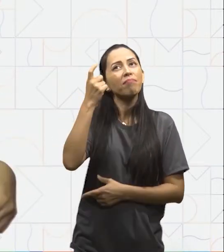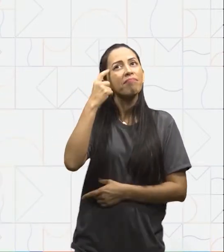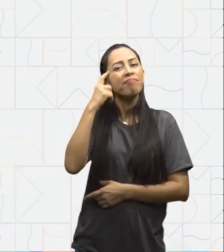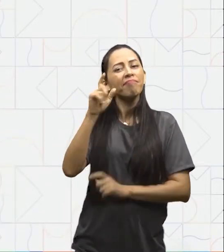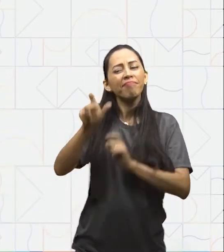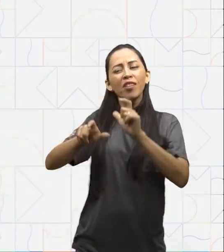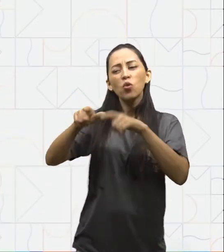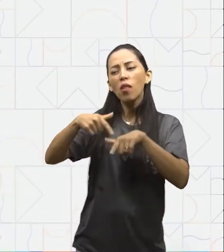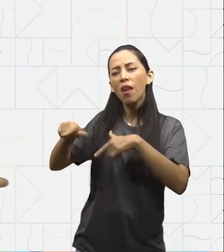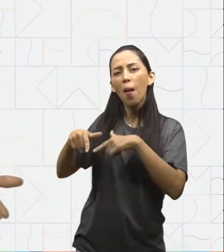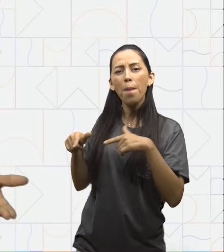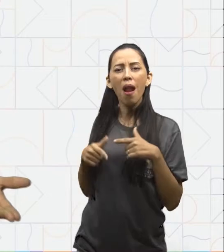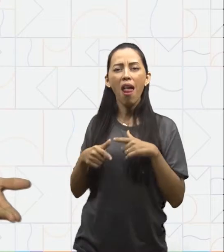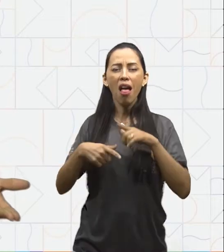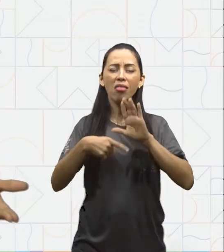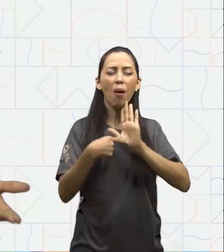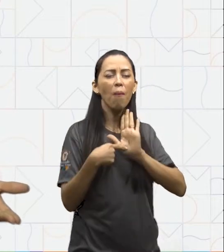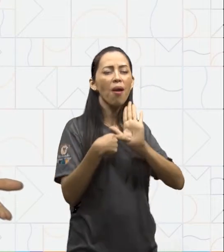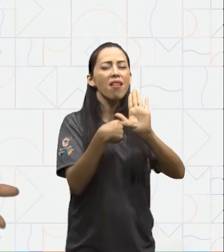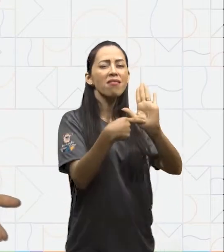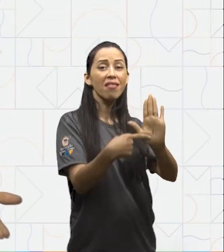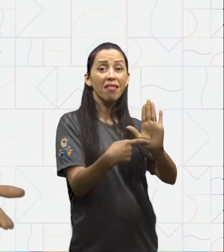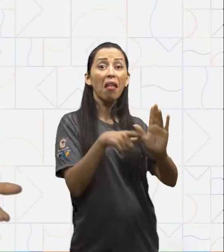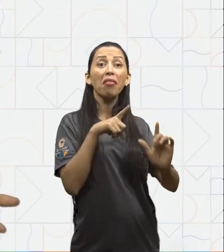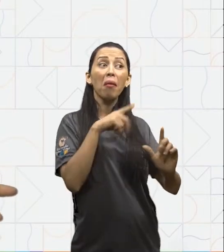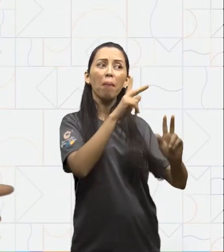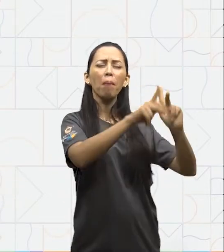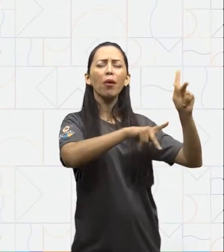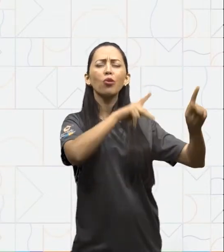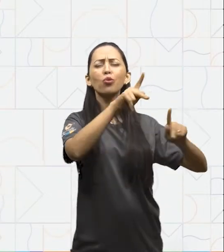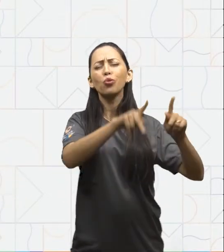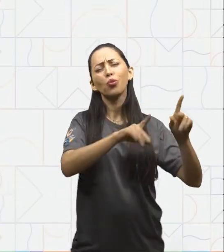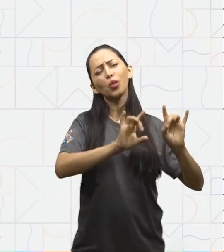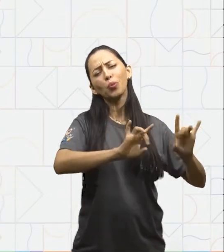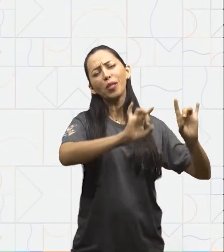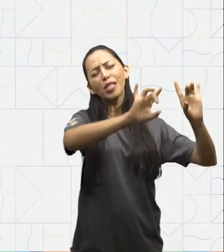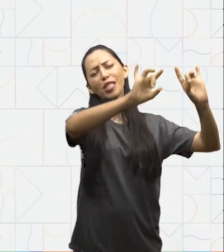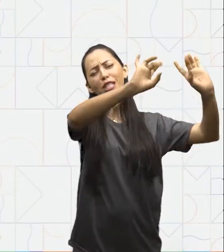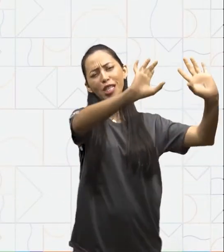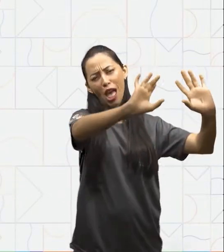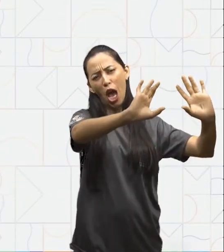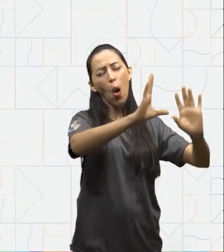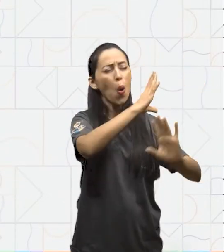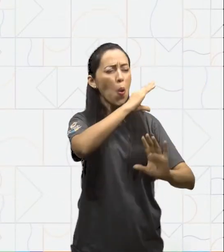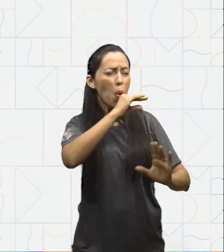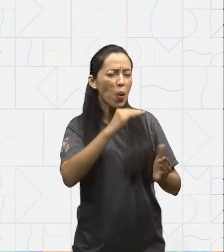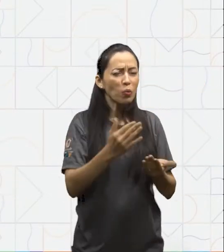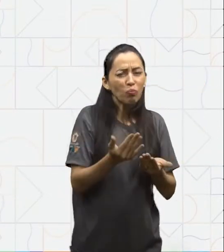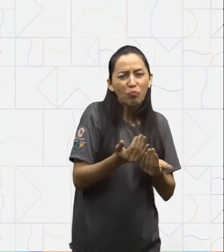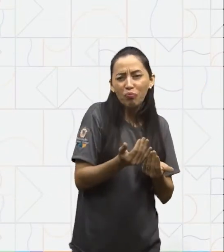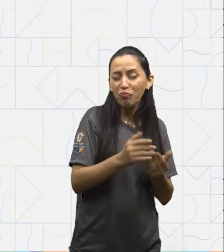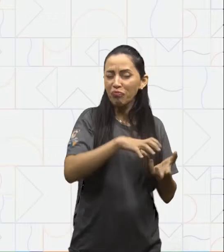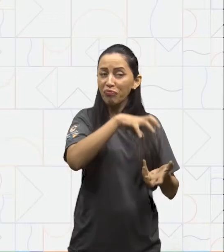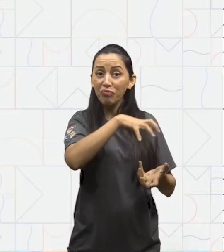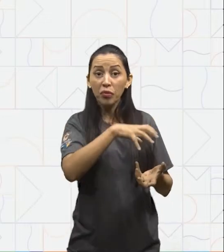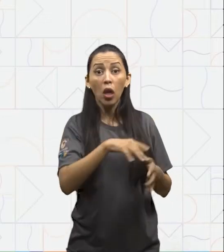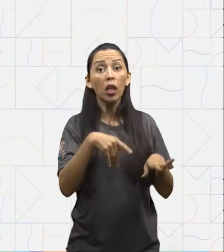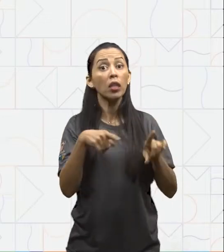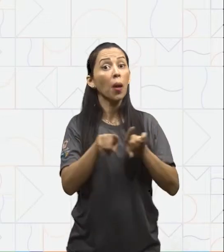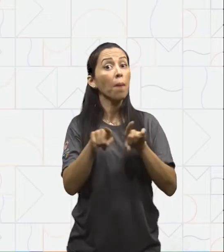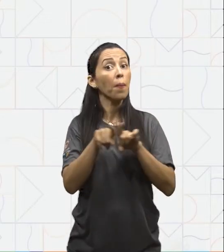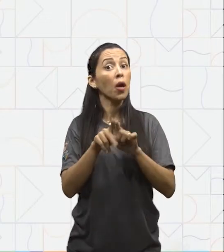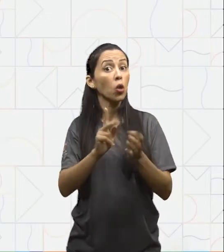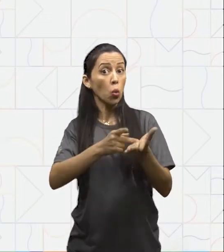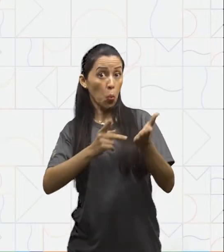ter ao se apresentarem e terem um público tão especial, de todos os lugares e idades. Na segunda